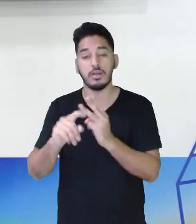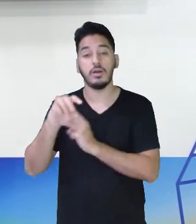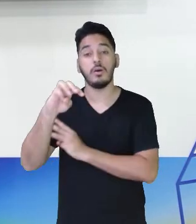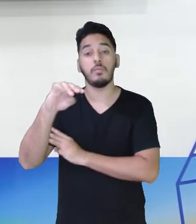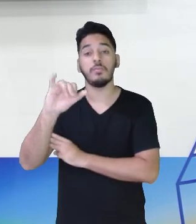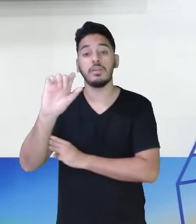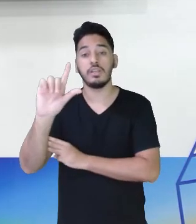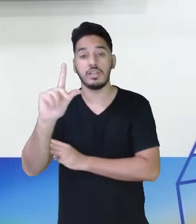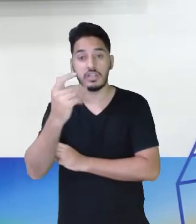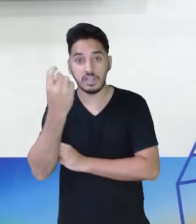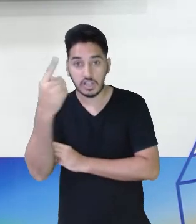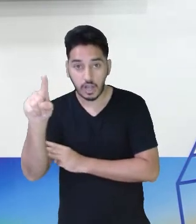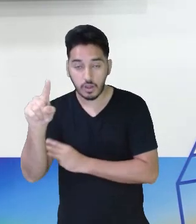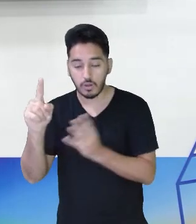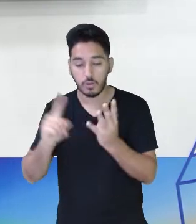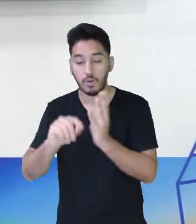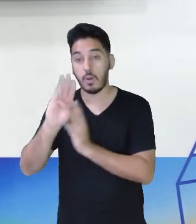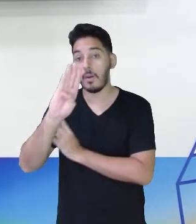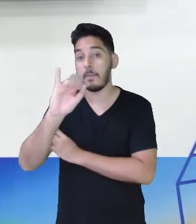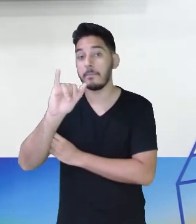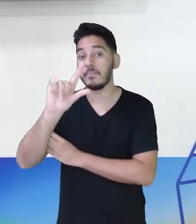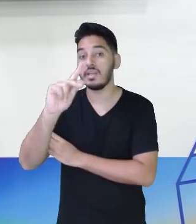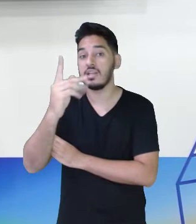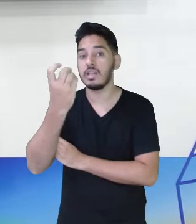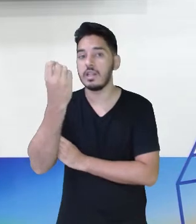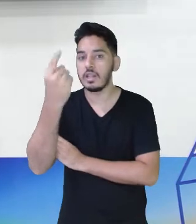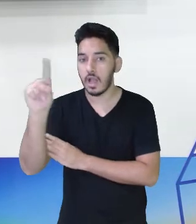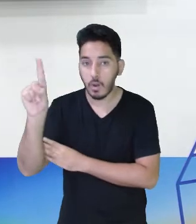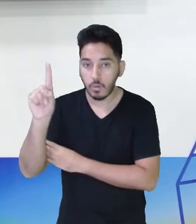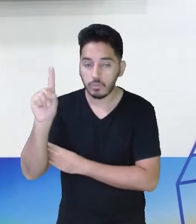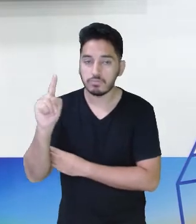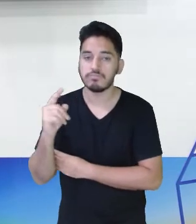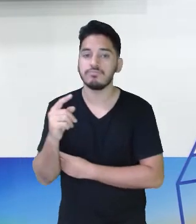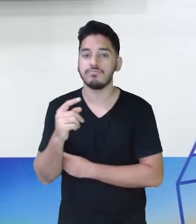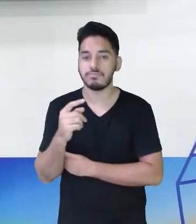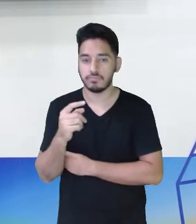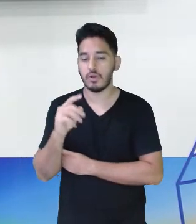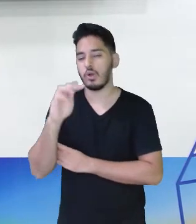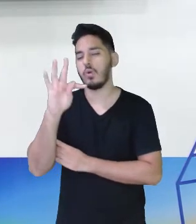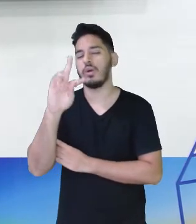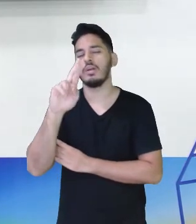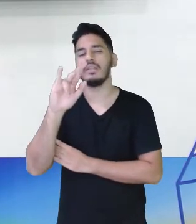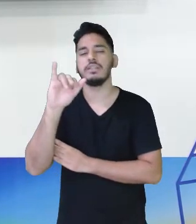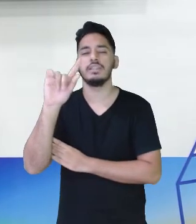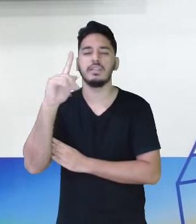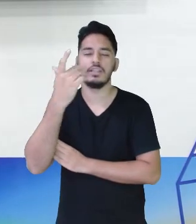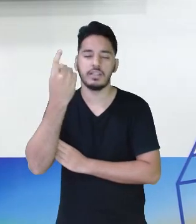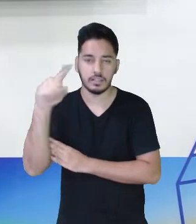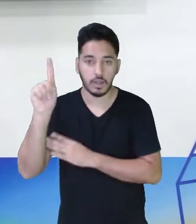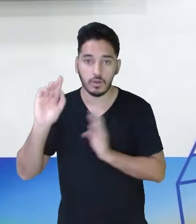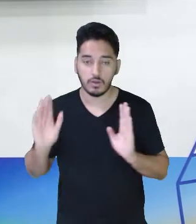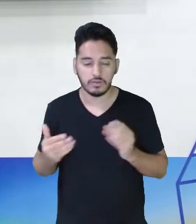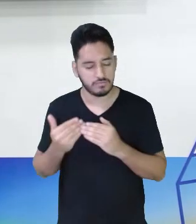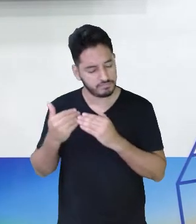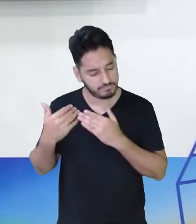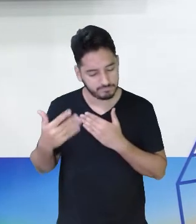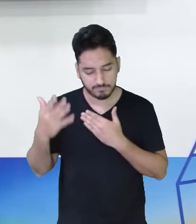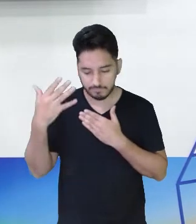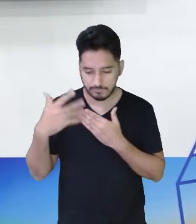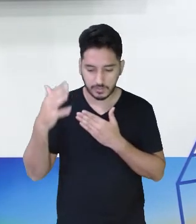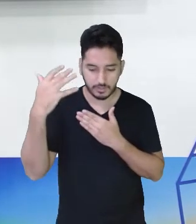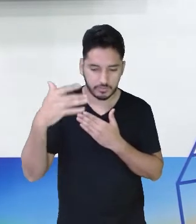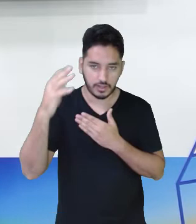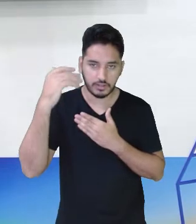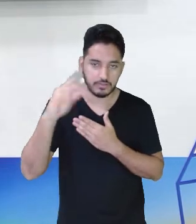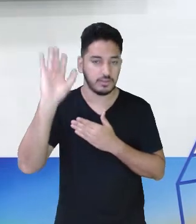milhão, classe dos bilhões e por aí vai. Classe do bilhão, do trilhão e por aí a gente